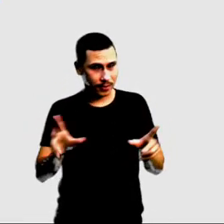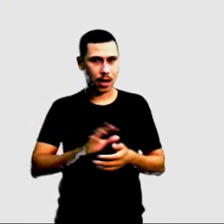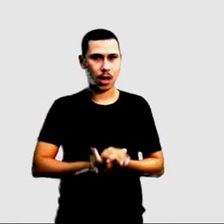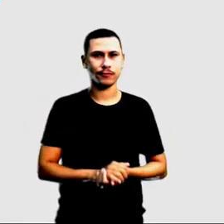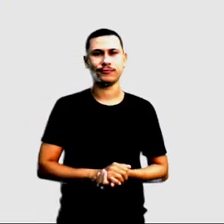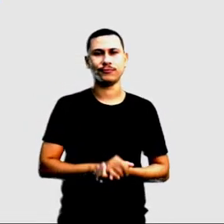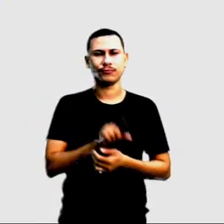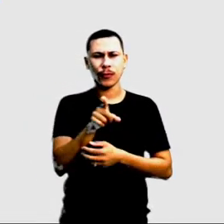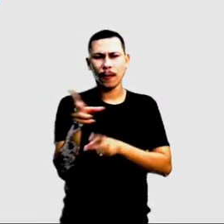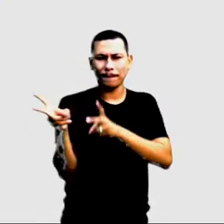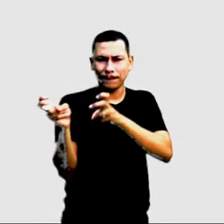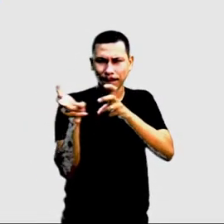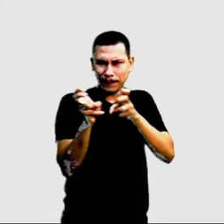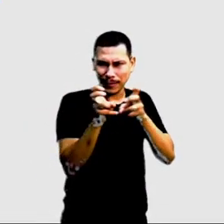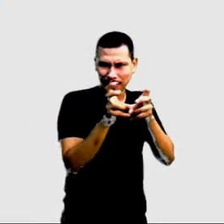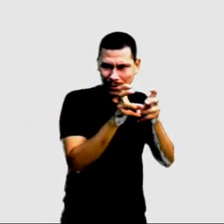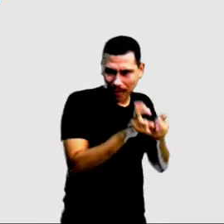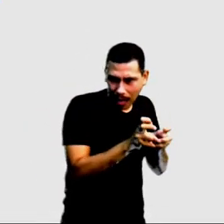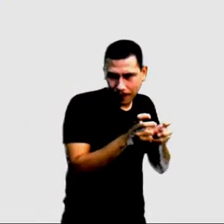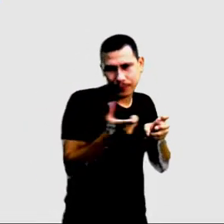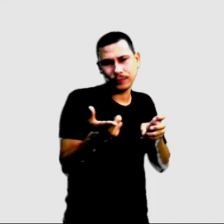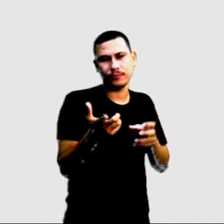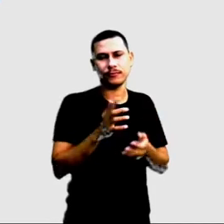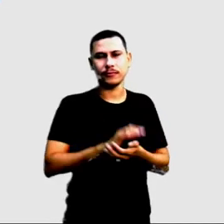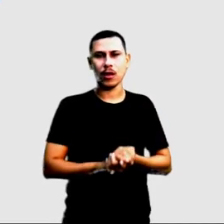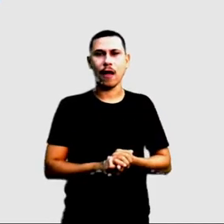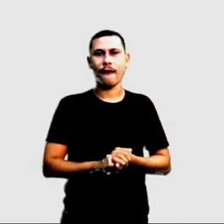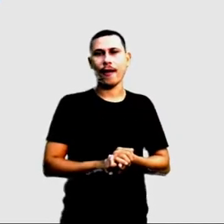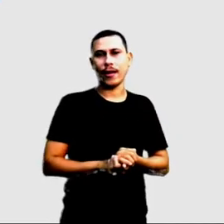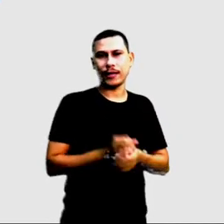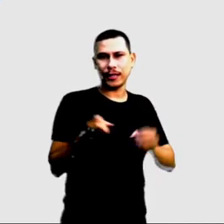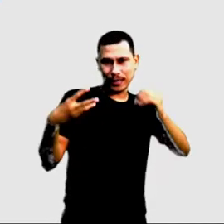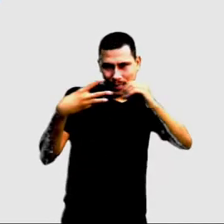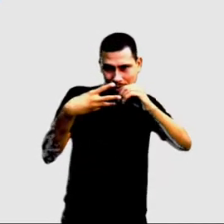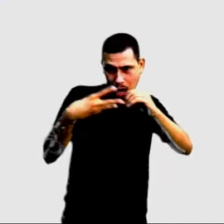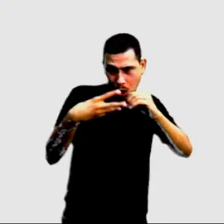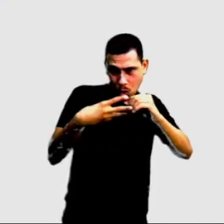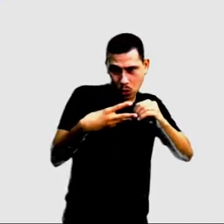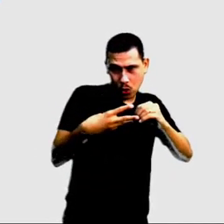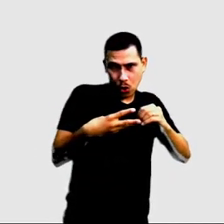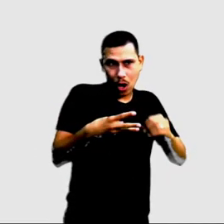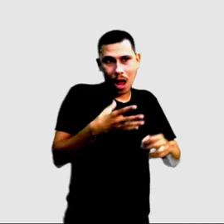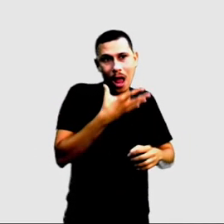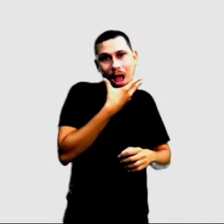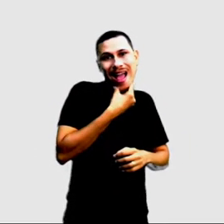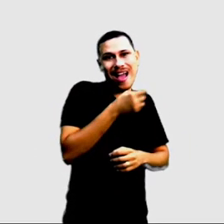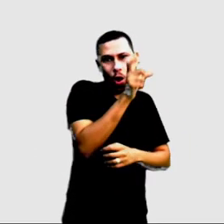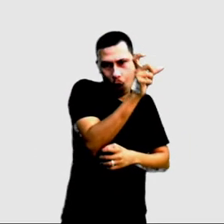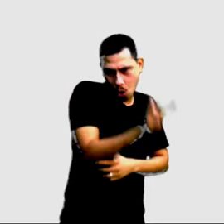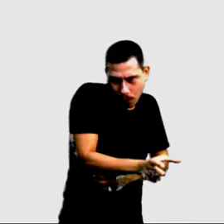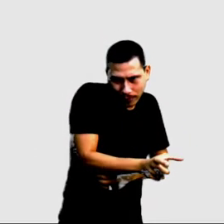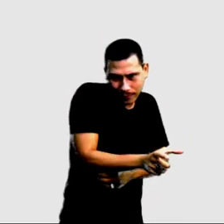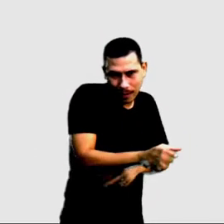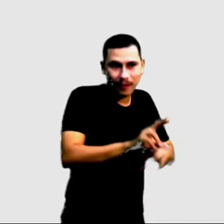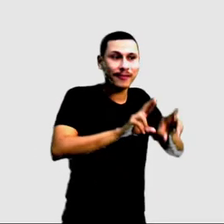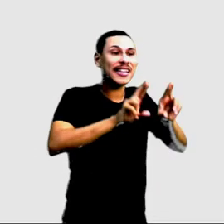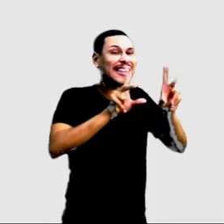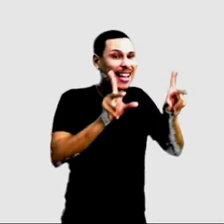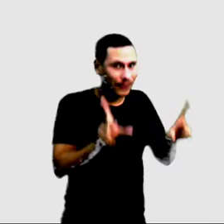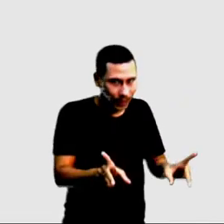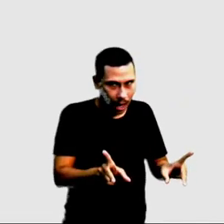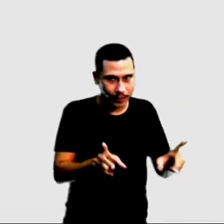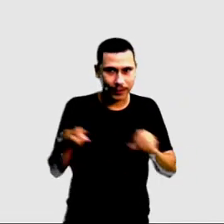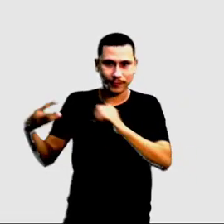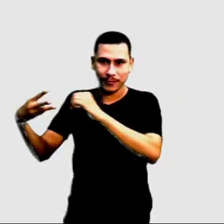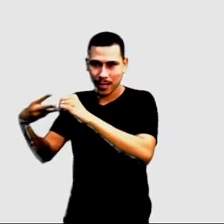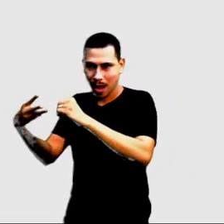você observou a célula humana, animal, e agora para uma célula vegetal. Agora